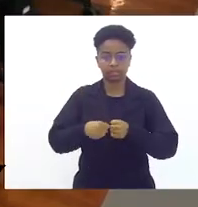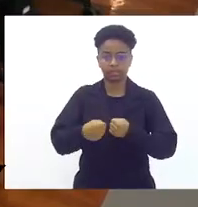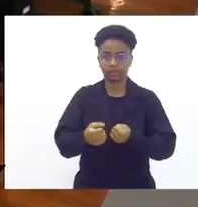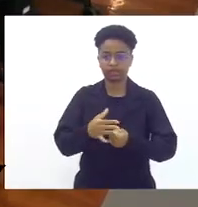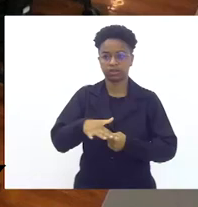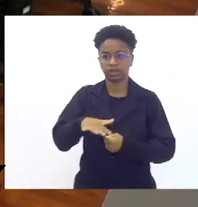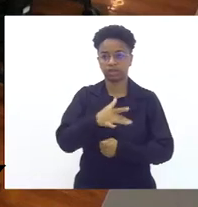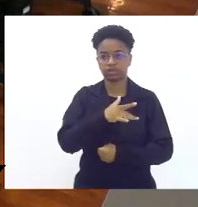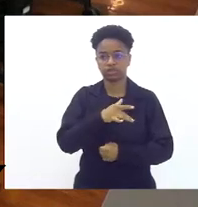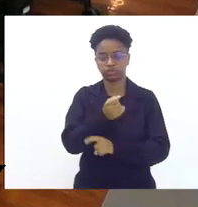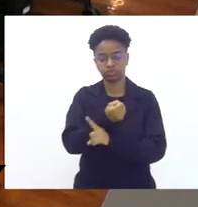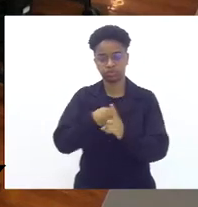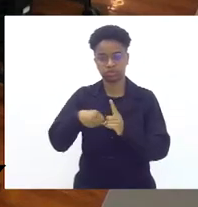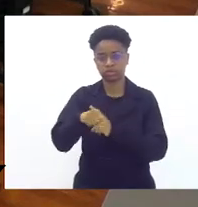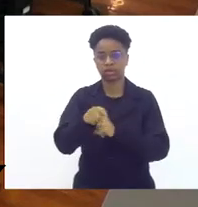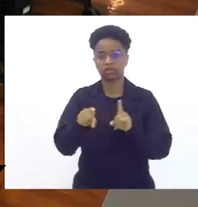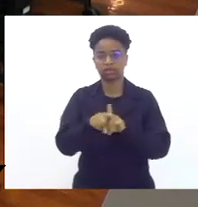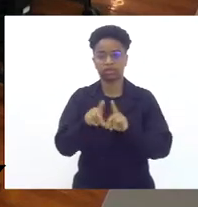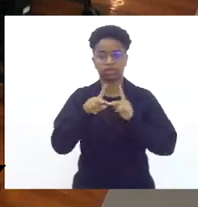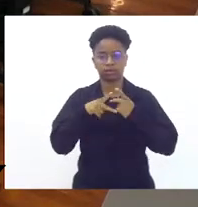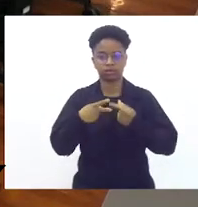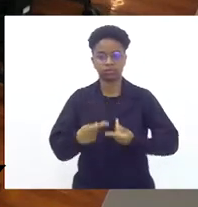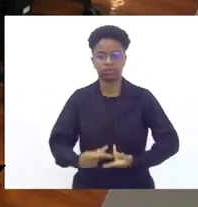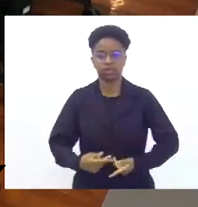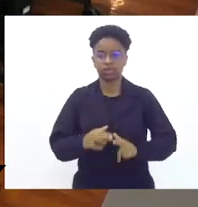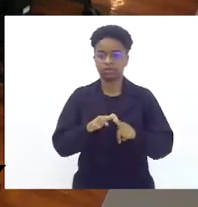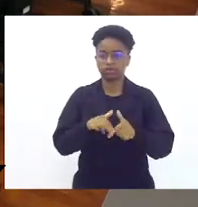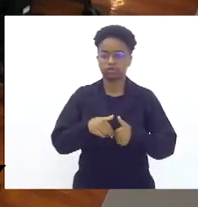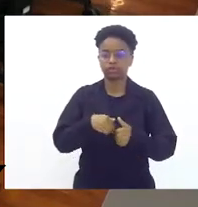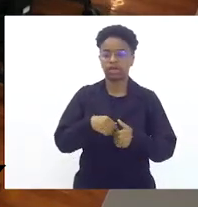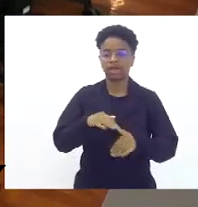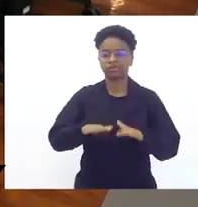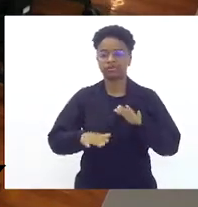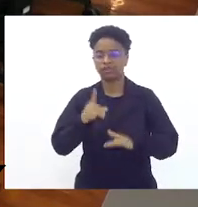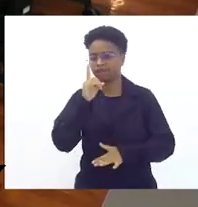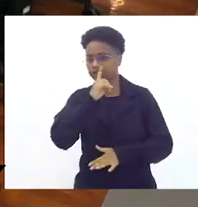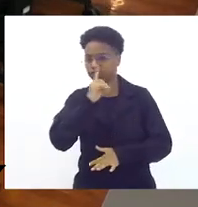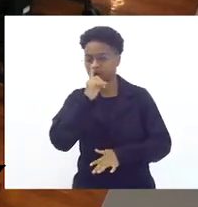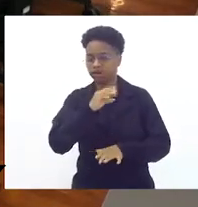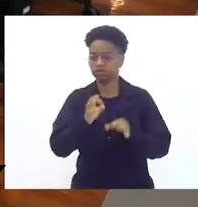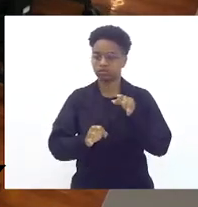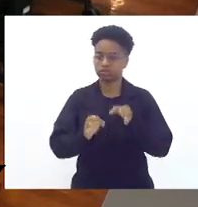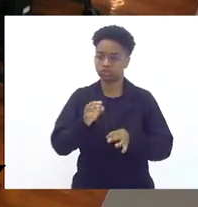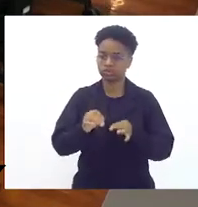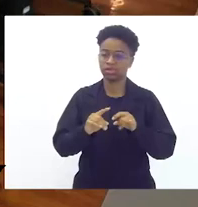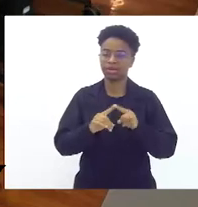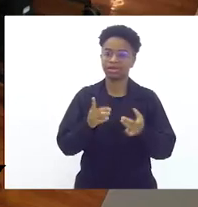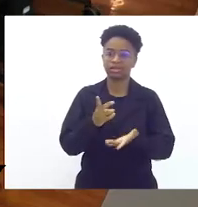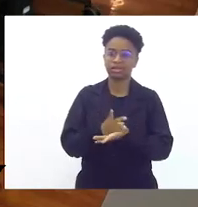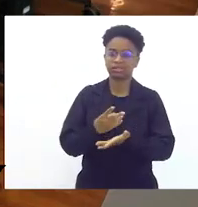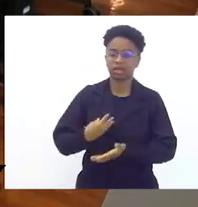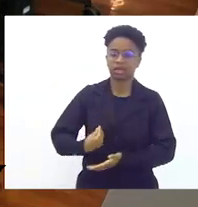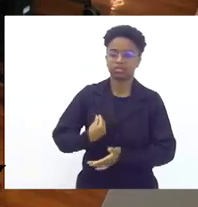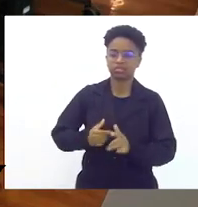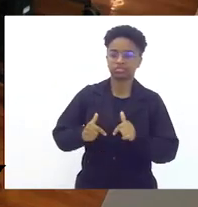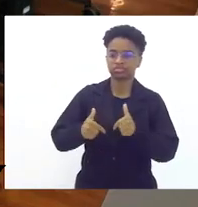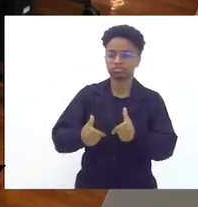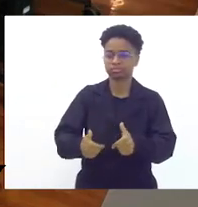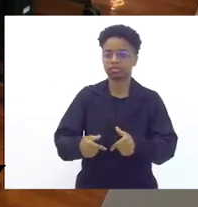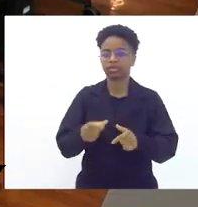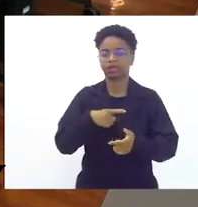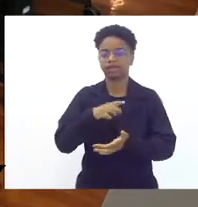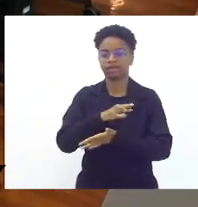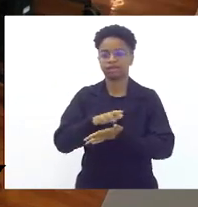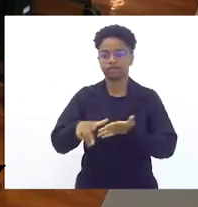das causas humanitárias nas injustiças sempre muito presente muito atuante aliás OAB tá presente com vários vários